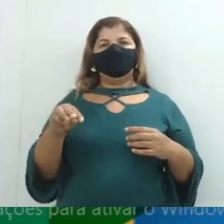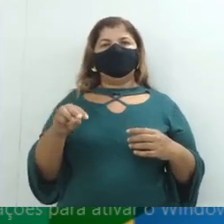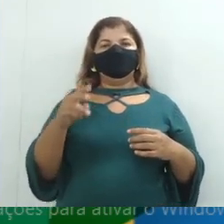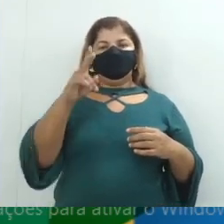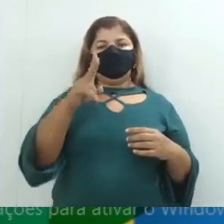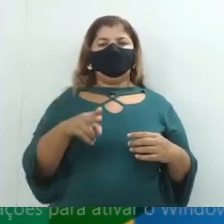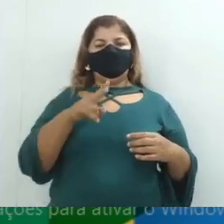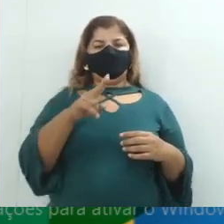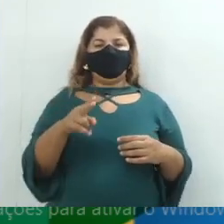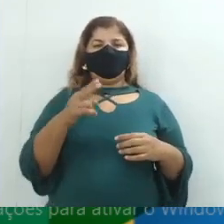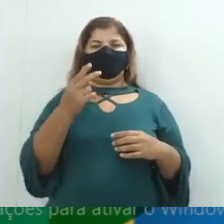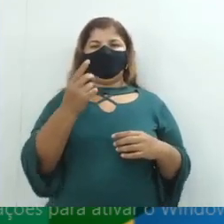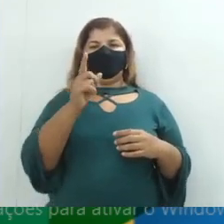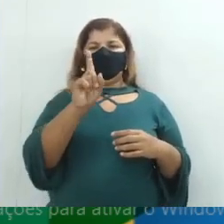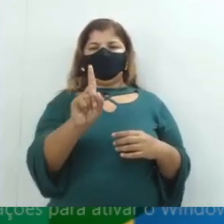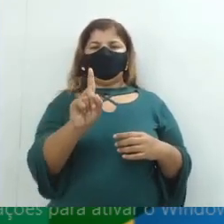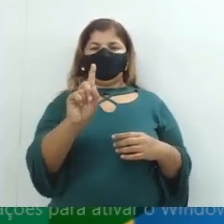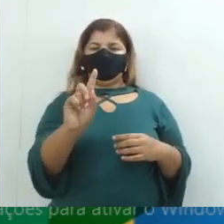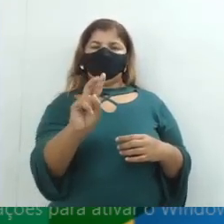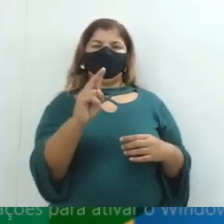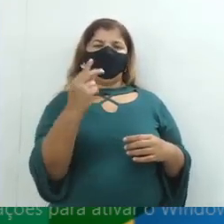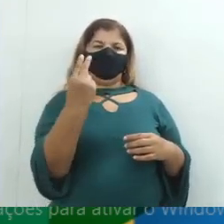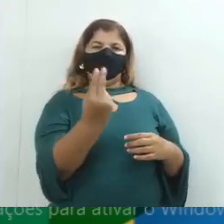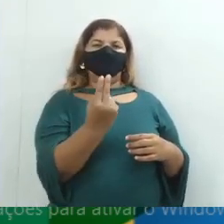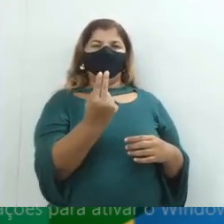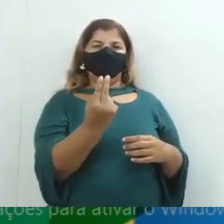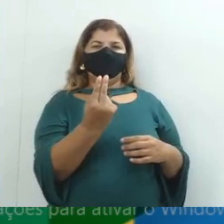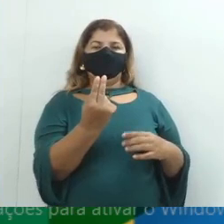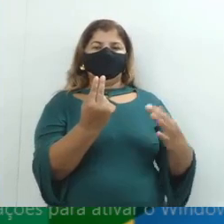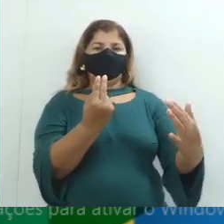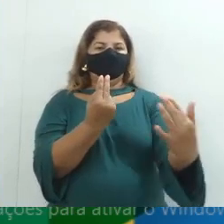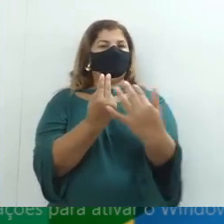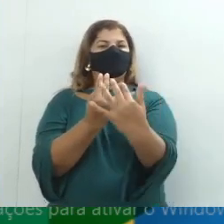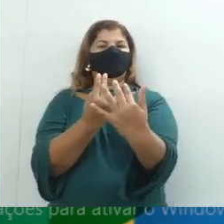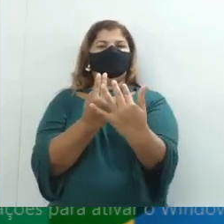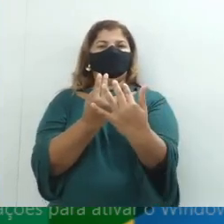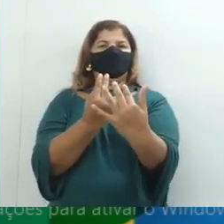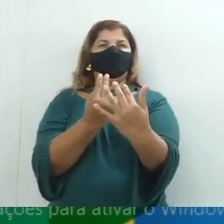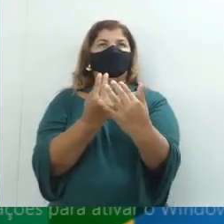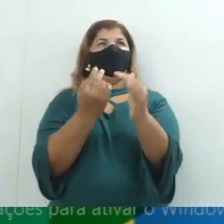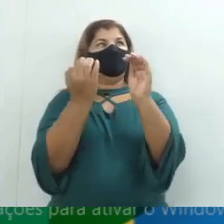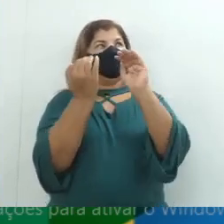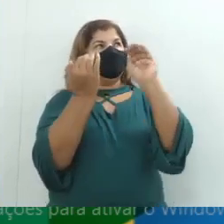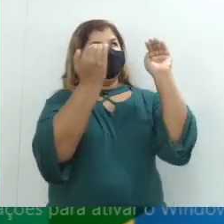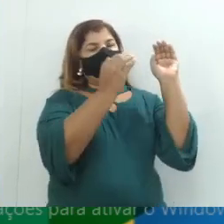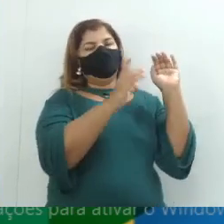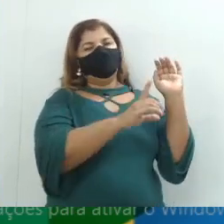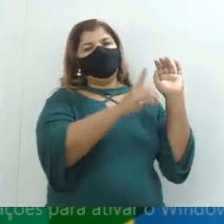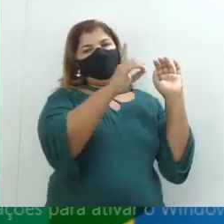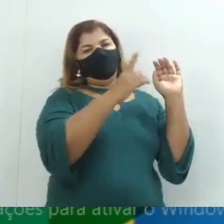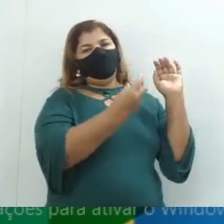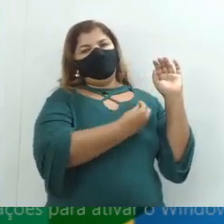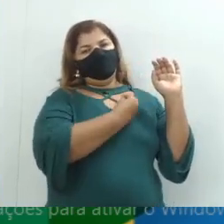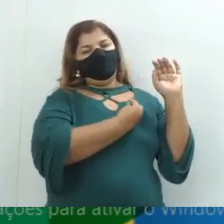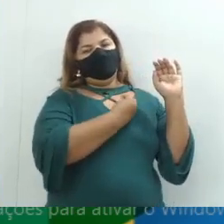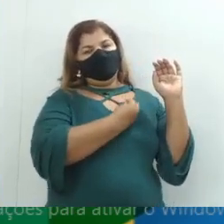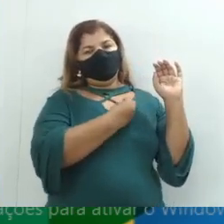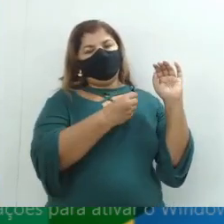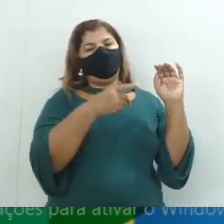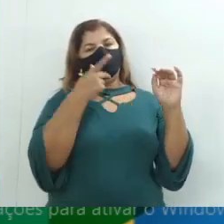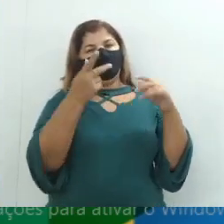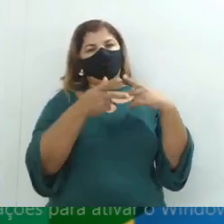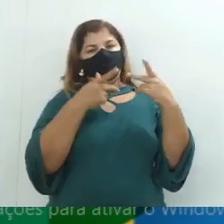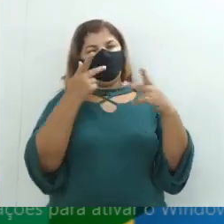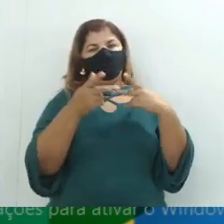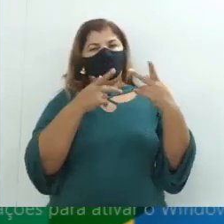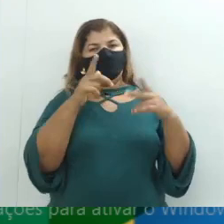de costa para as pessoas em respeito à presença de Deus que se configurava no altar. E dali ele